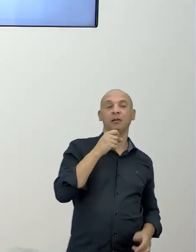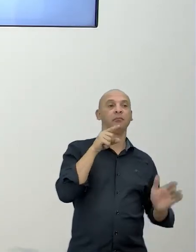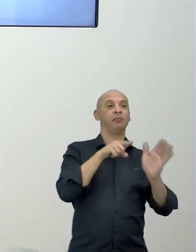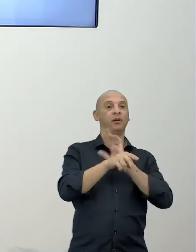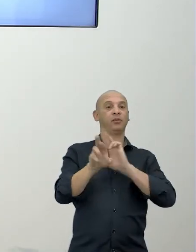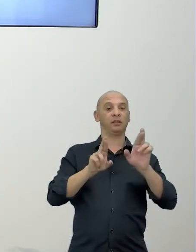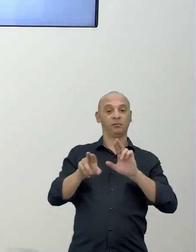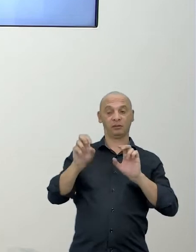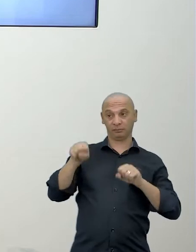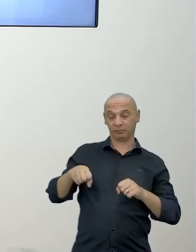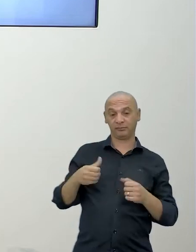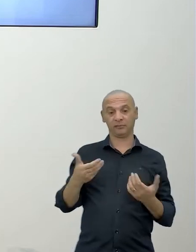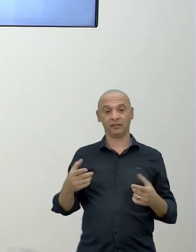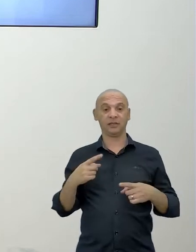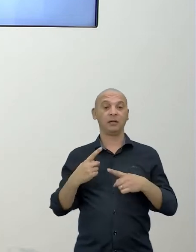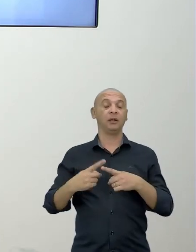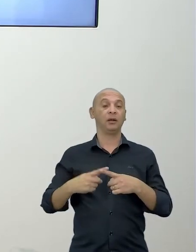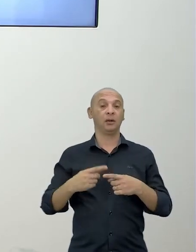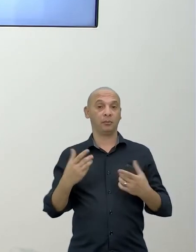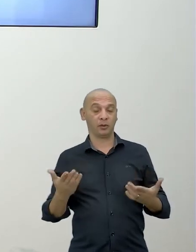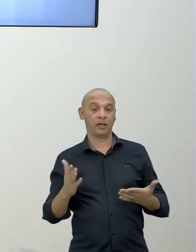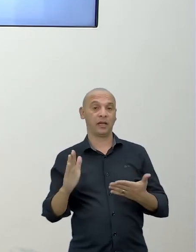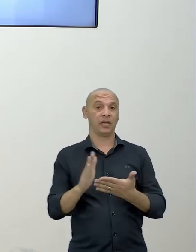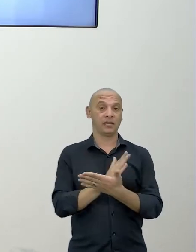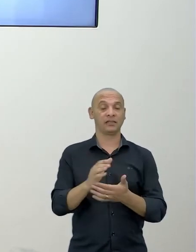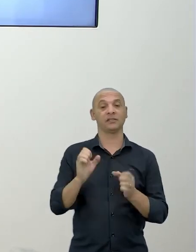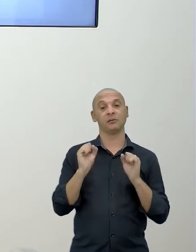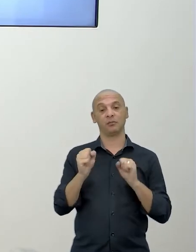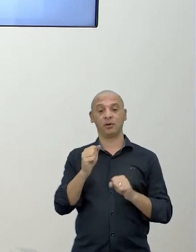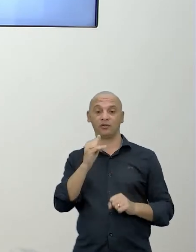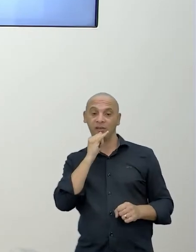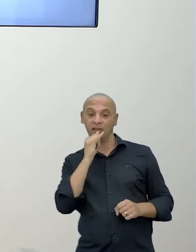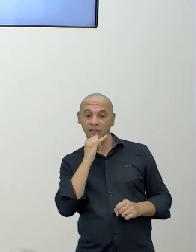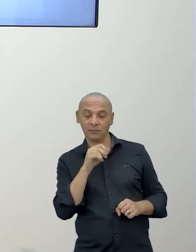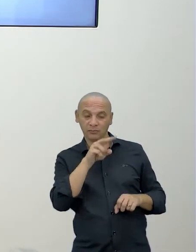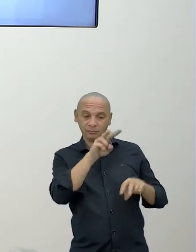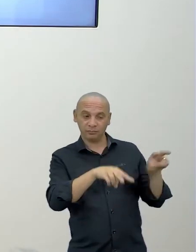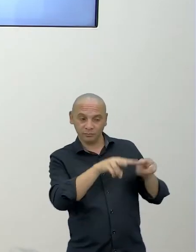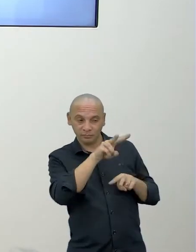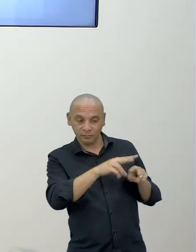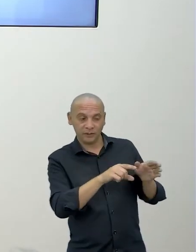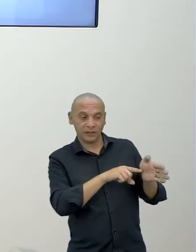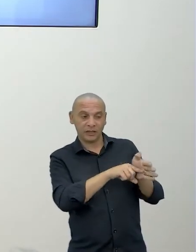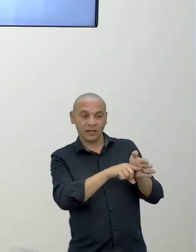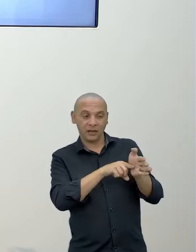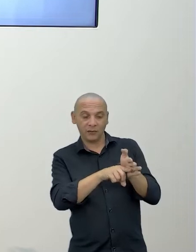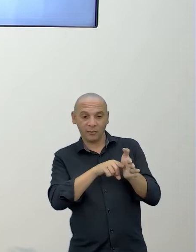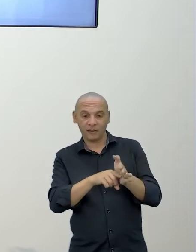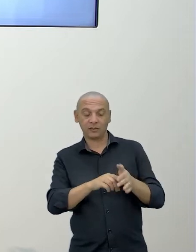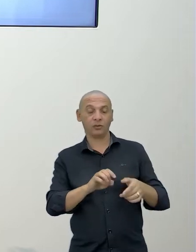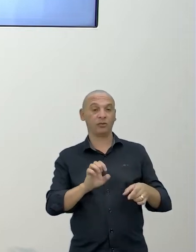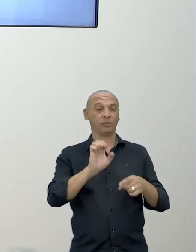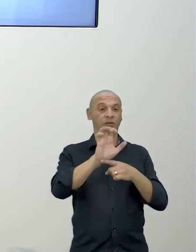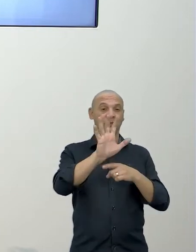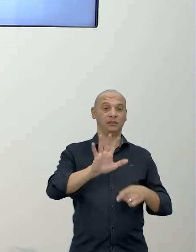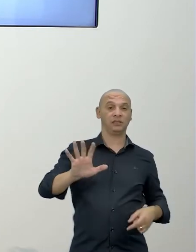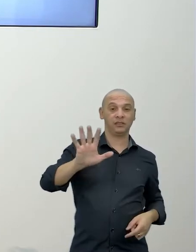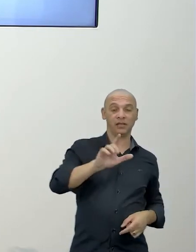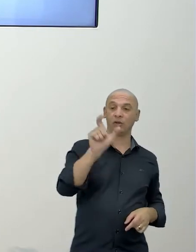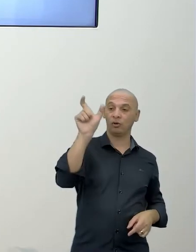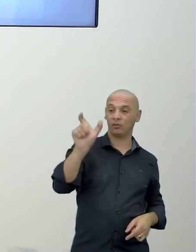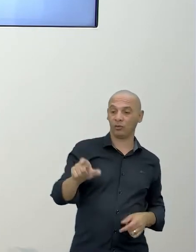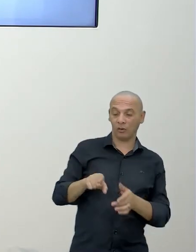que que acontece? Eu não preciso fazer entrevista para saber do mapa da fome no Brasil, em absoluto. Por quê? Porque eu